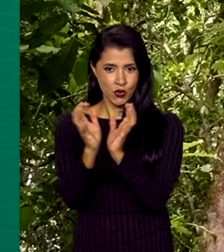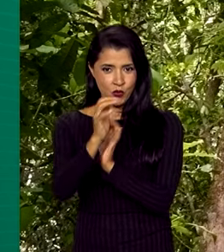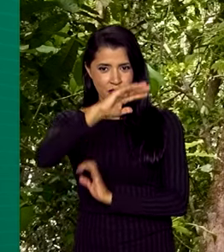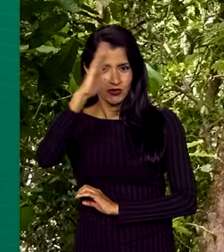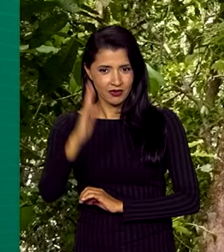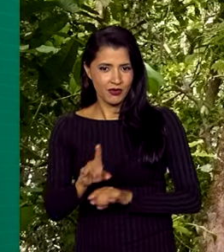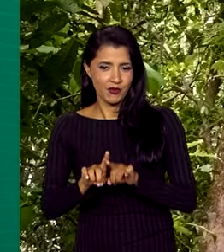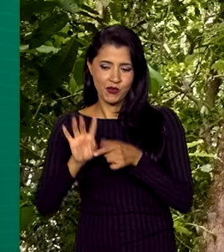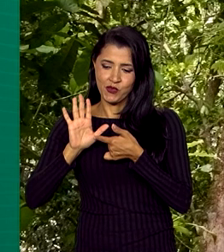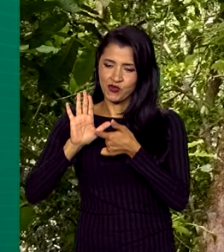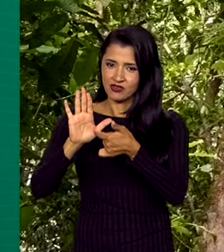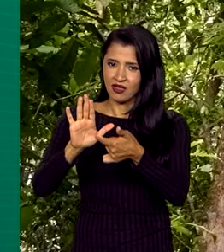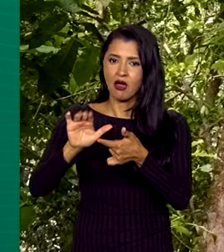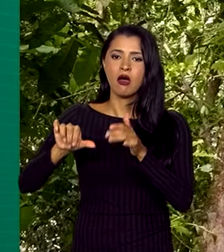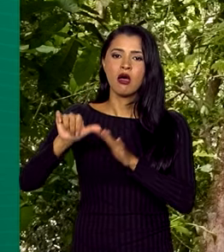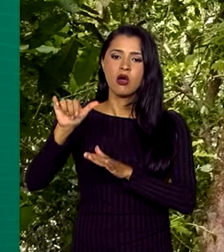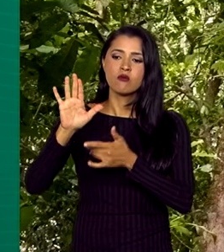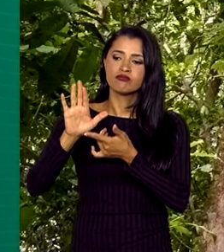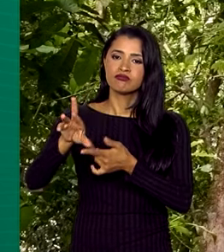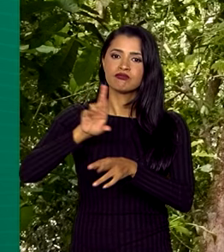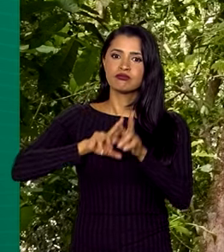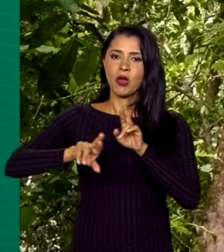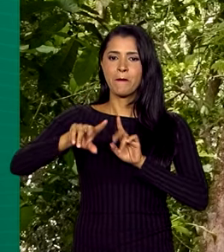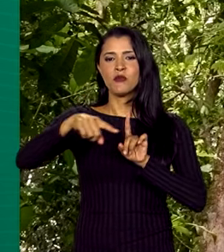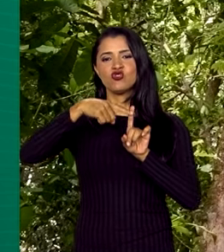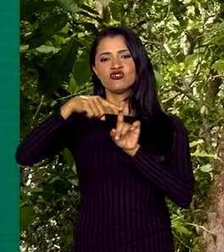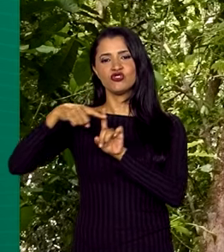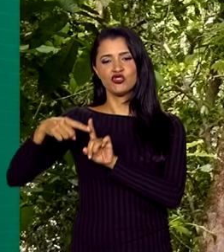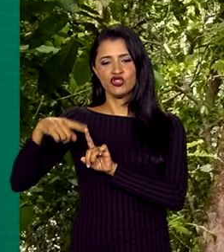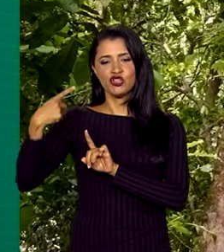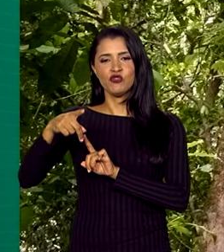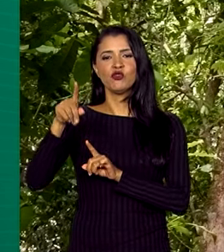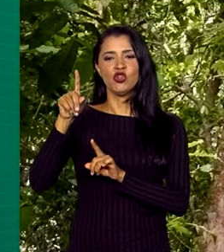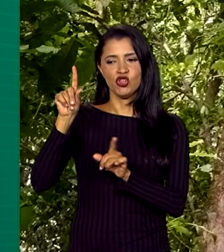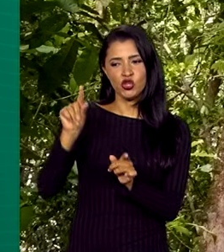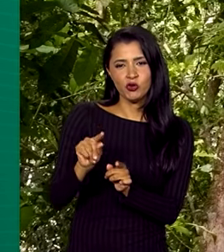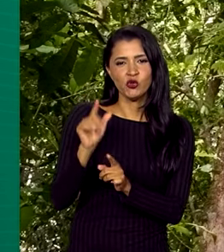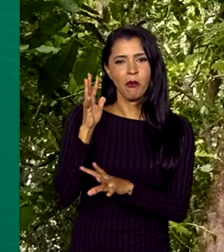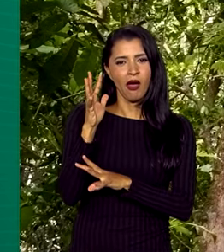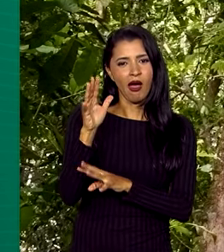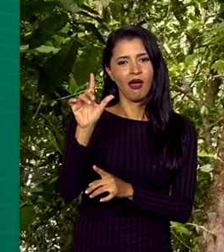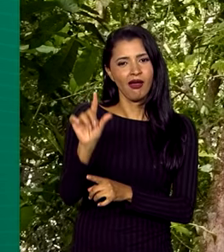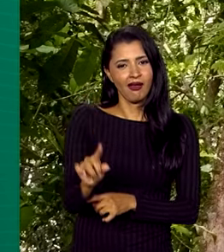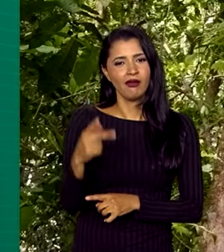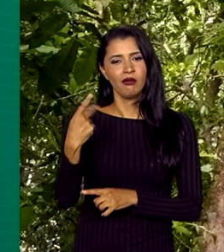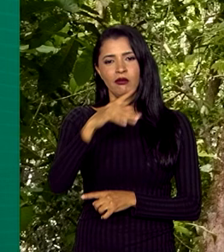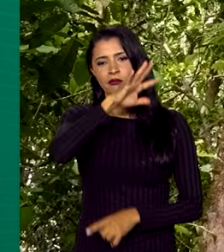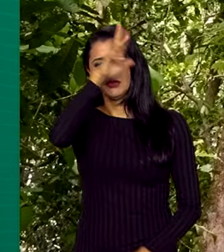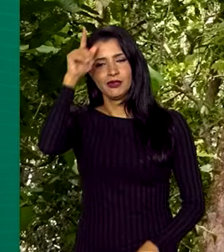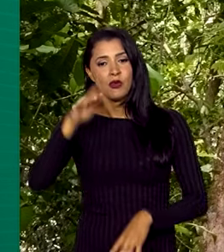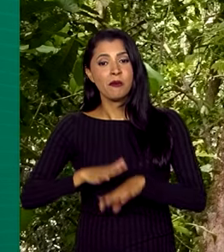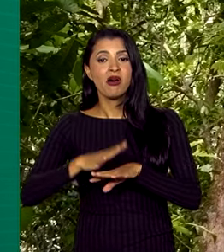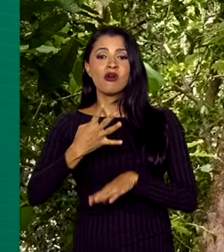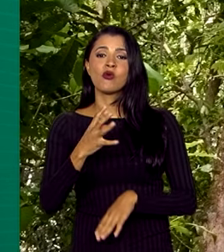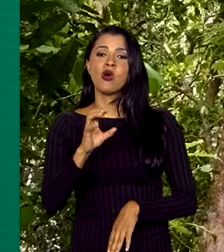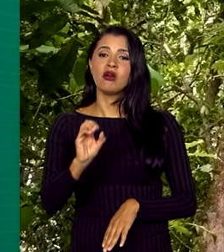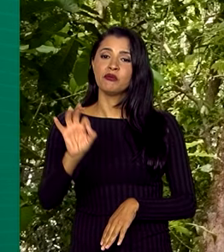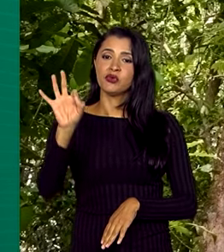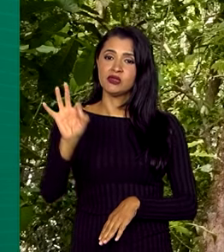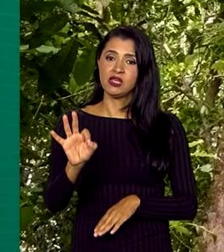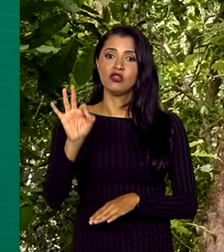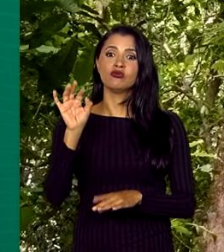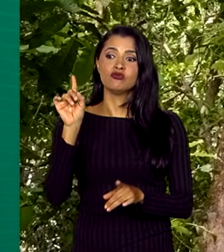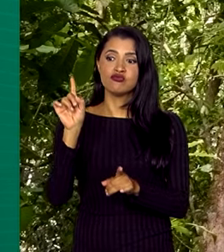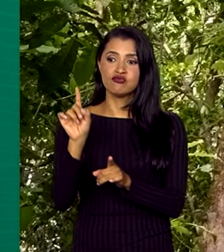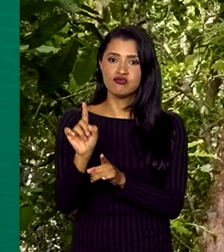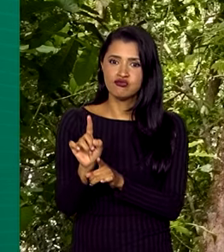vai mostrar os primeiros resultados positivos de redução do desmatamento na Amazônia, com mais de 40% de redução do